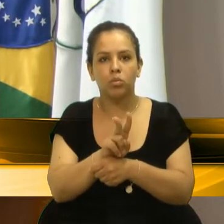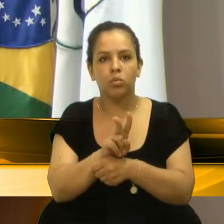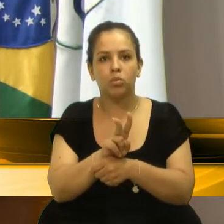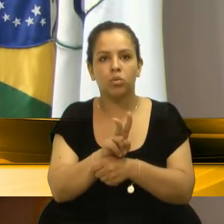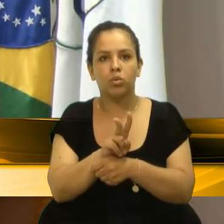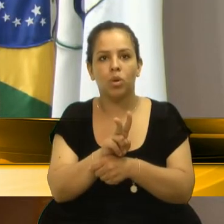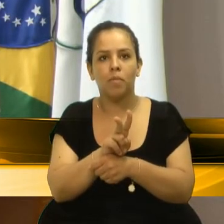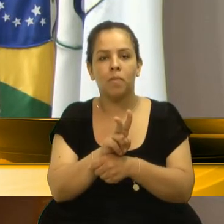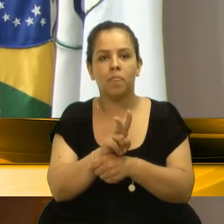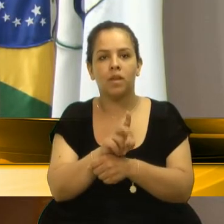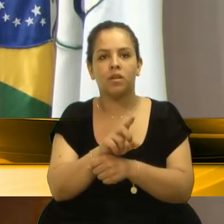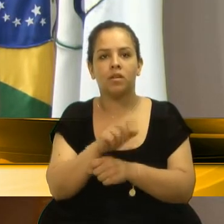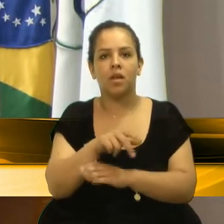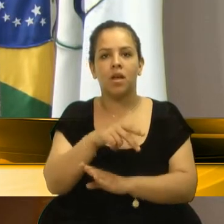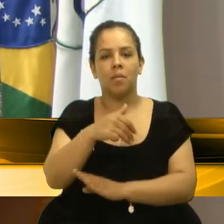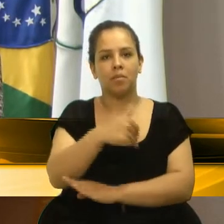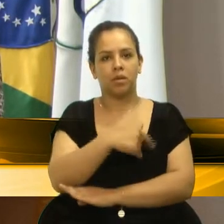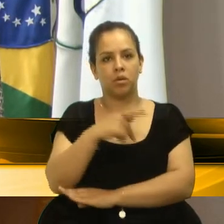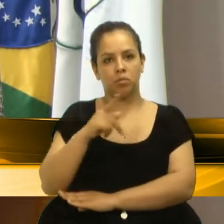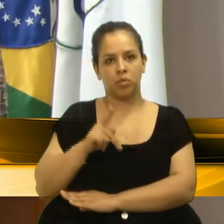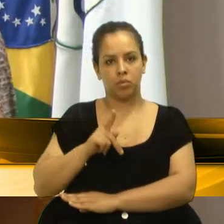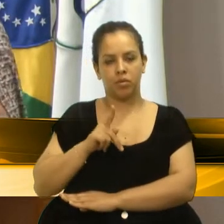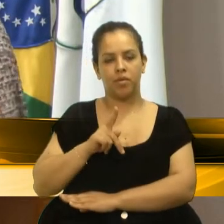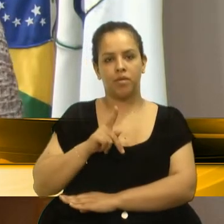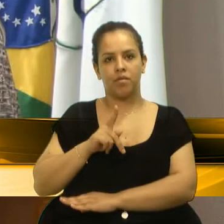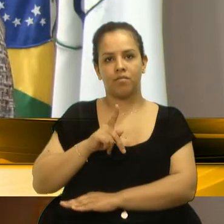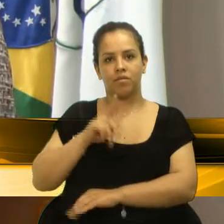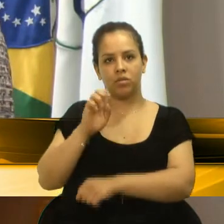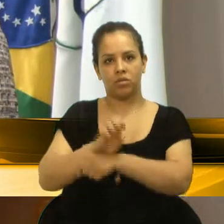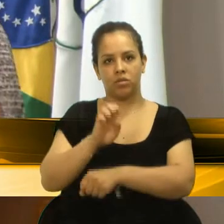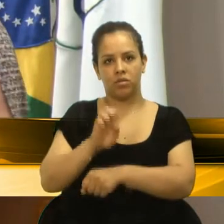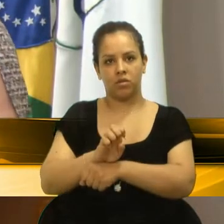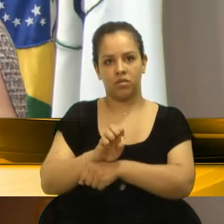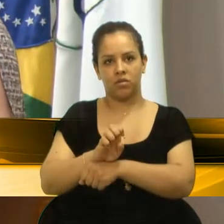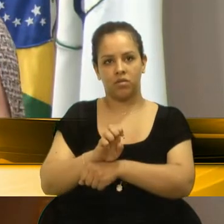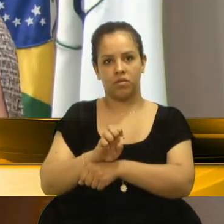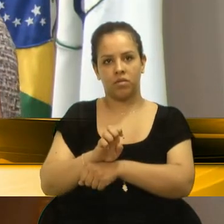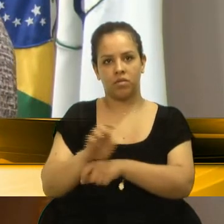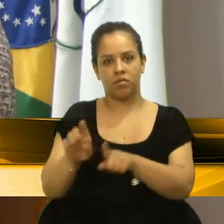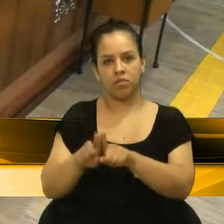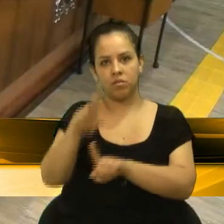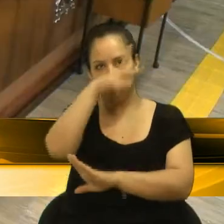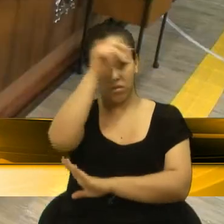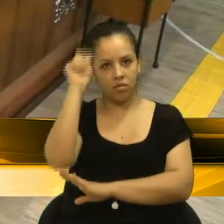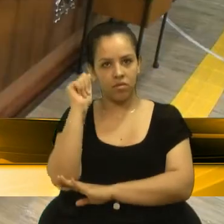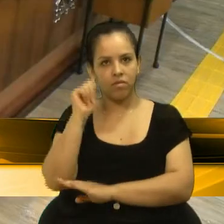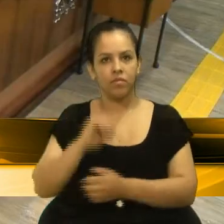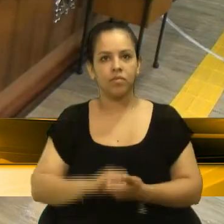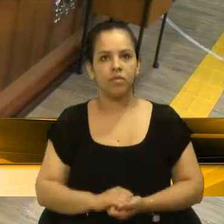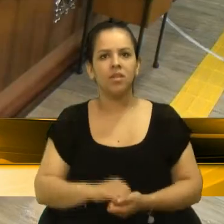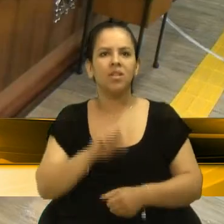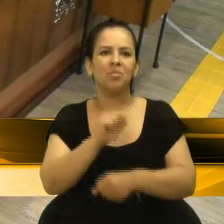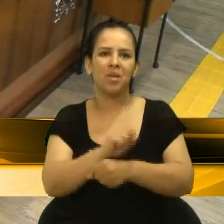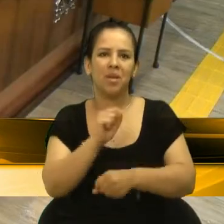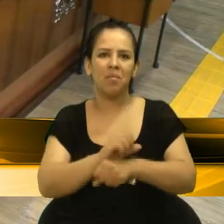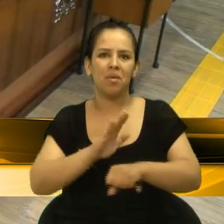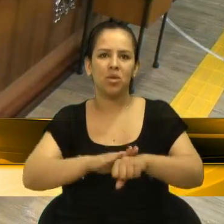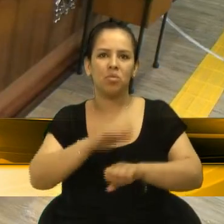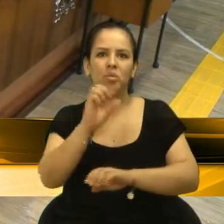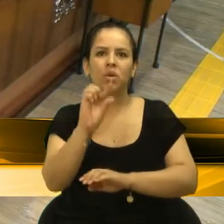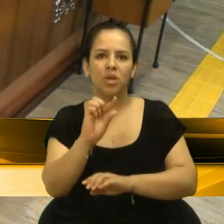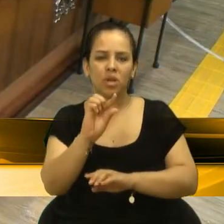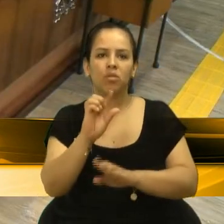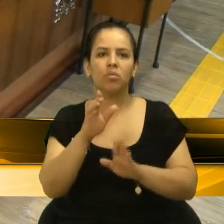Públicos Federal e Estadual. Pessoal, temos uma sessão em andamento aí, vamos aguentar um pouquinho mais.